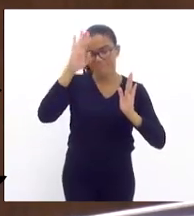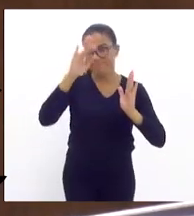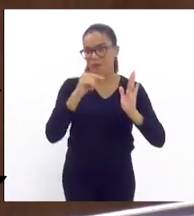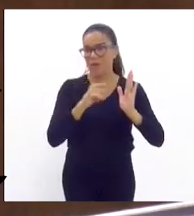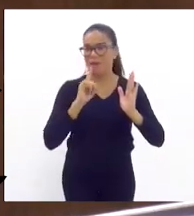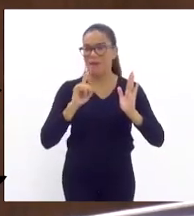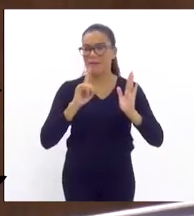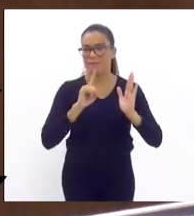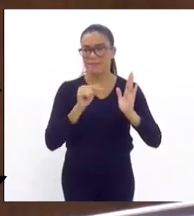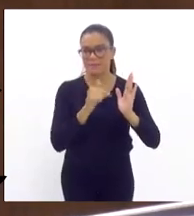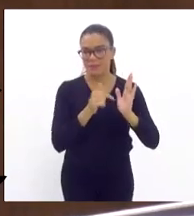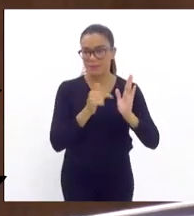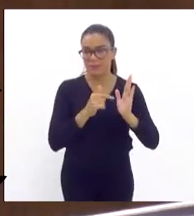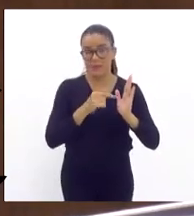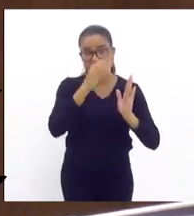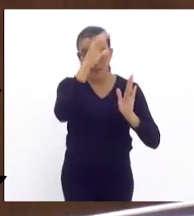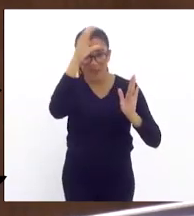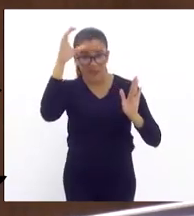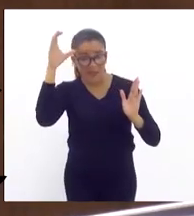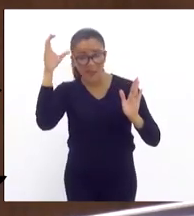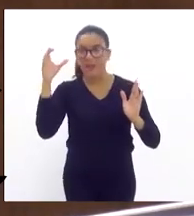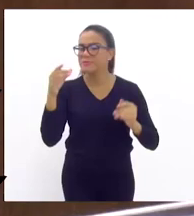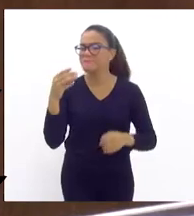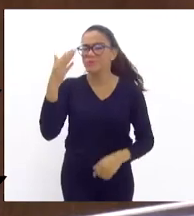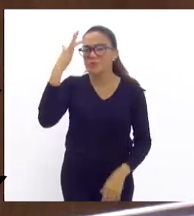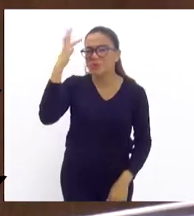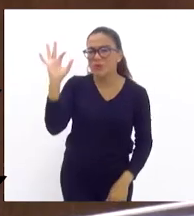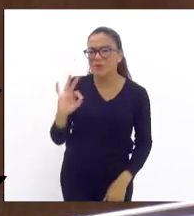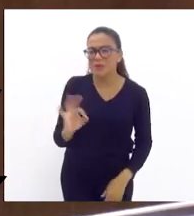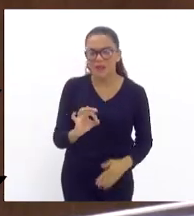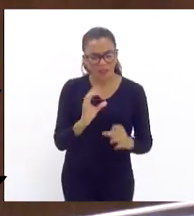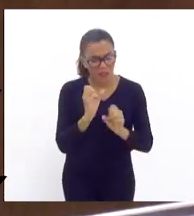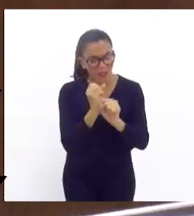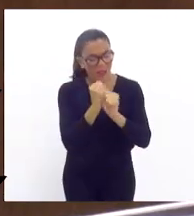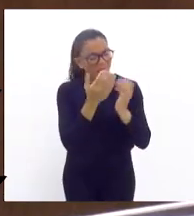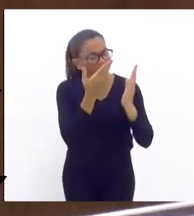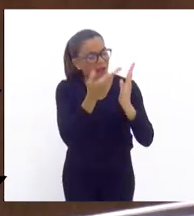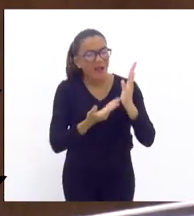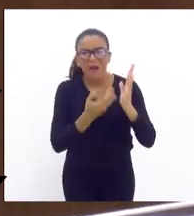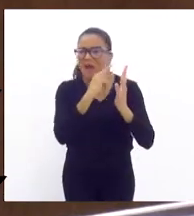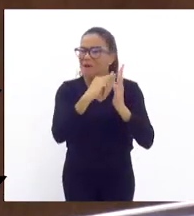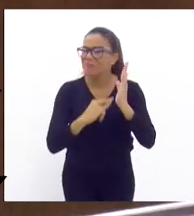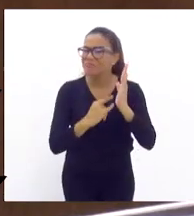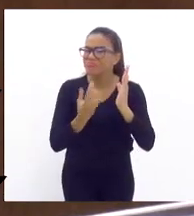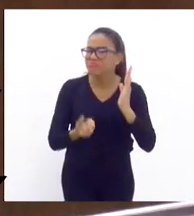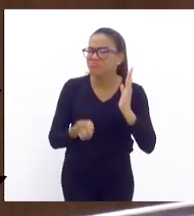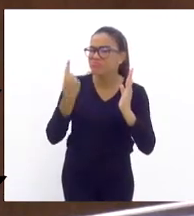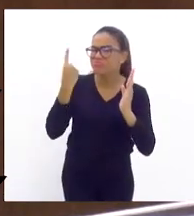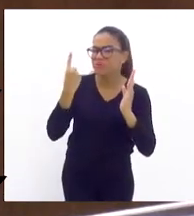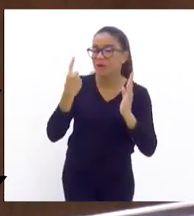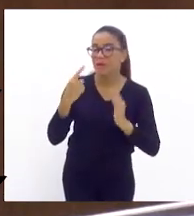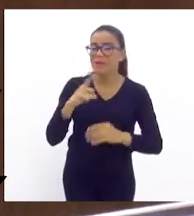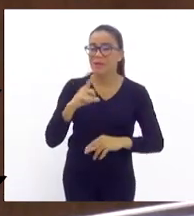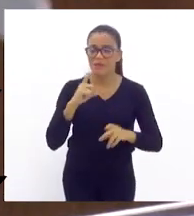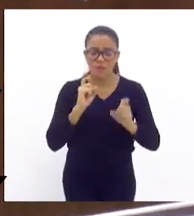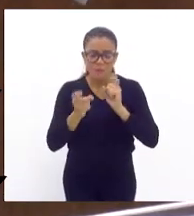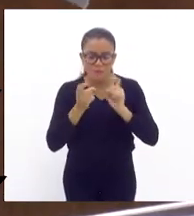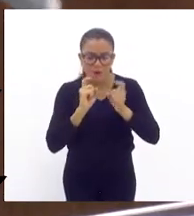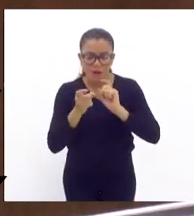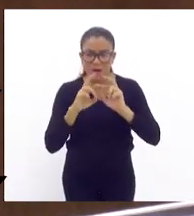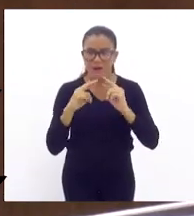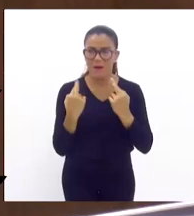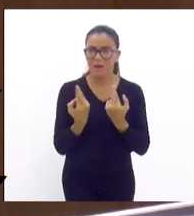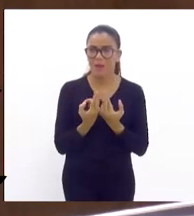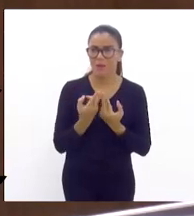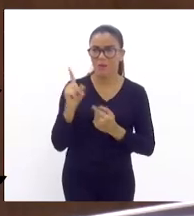né, e os consumidores não conseguem entender esses cálculos. Tivemos há pouco tempo uma reunião lá no PROCON com